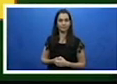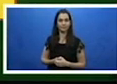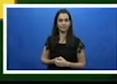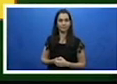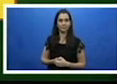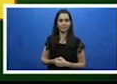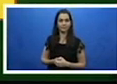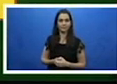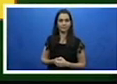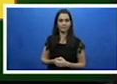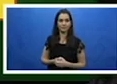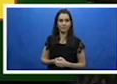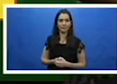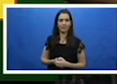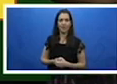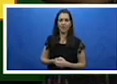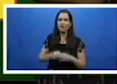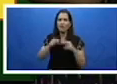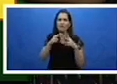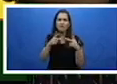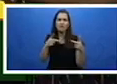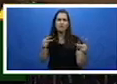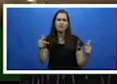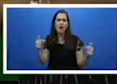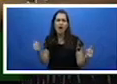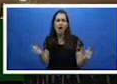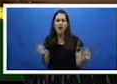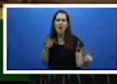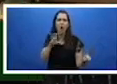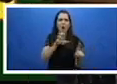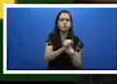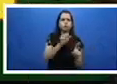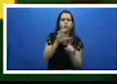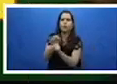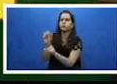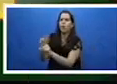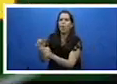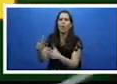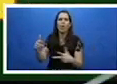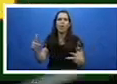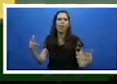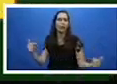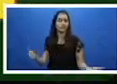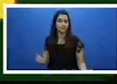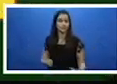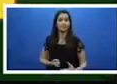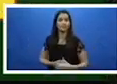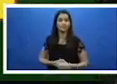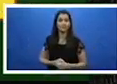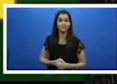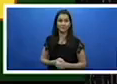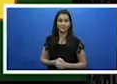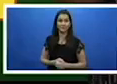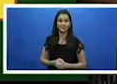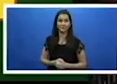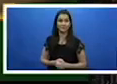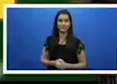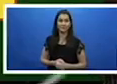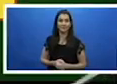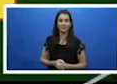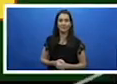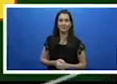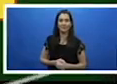Eles pegaram muitas presas. Então, parágrafo, ponto final. É o começo